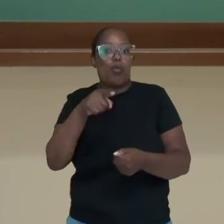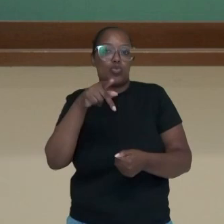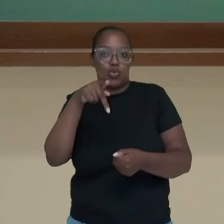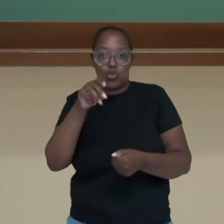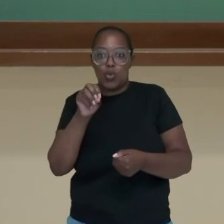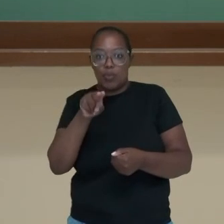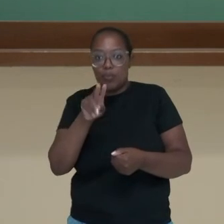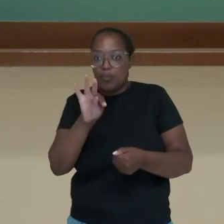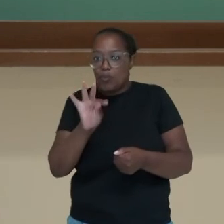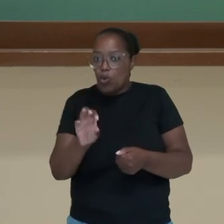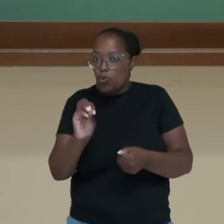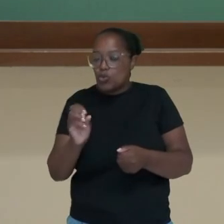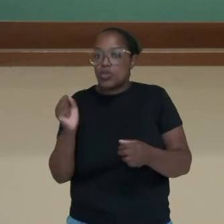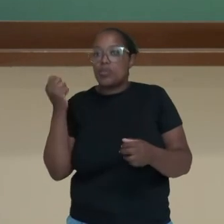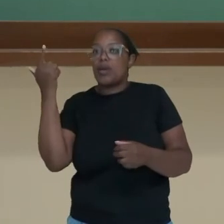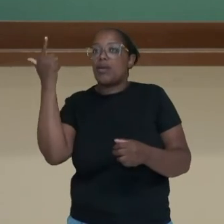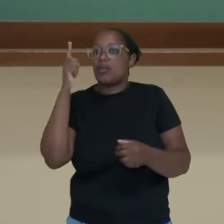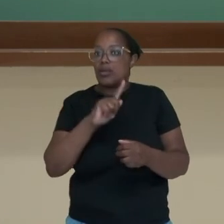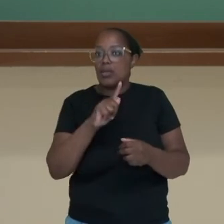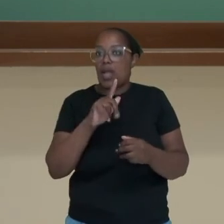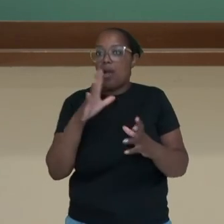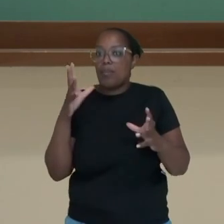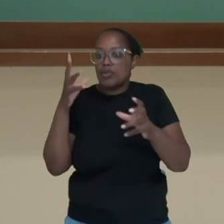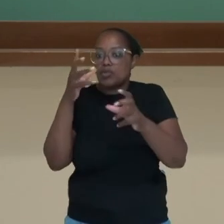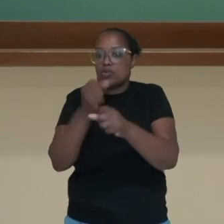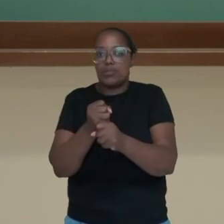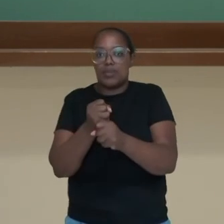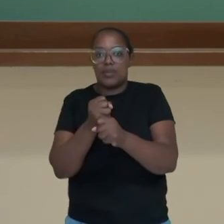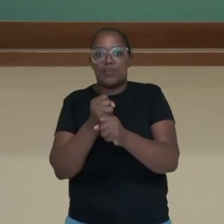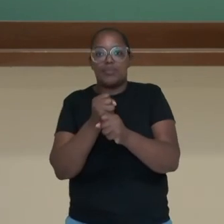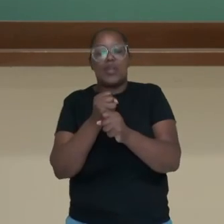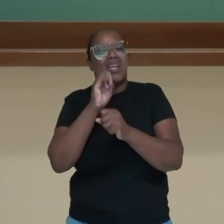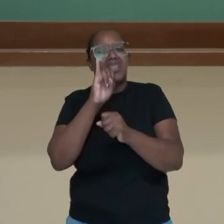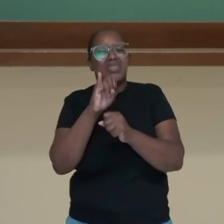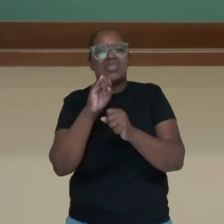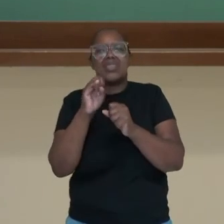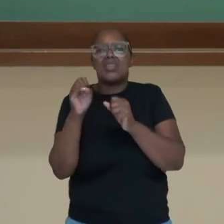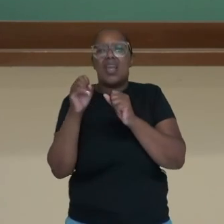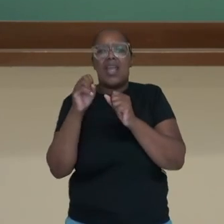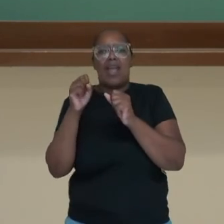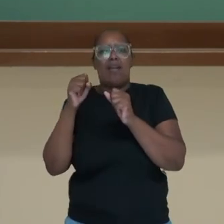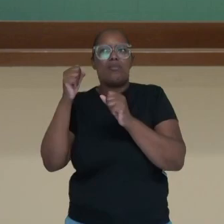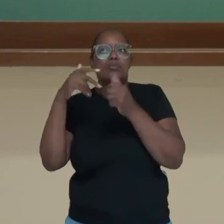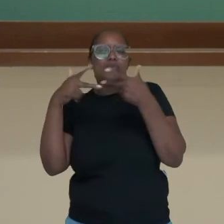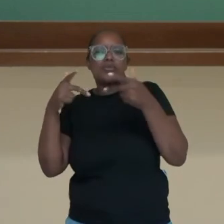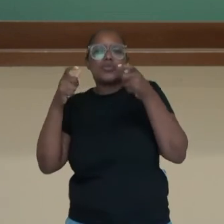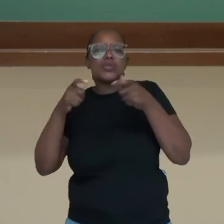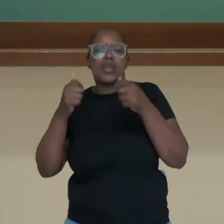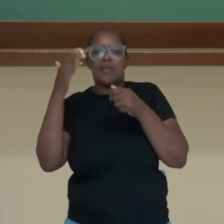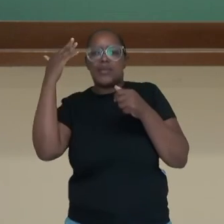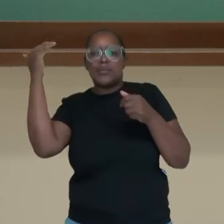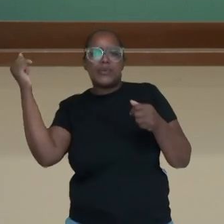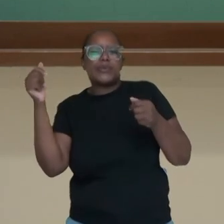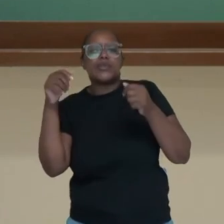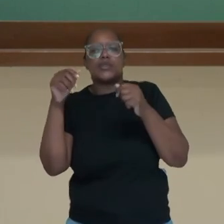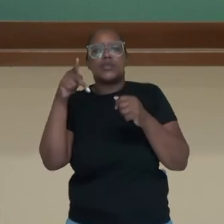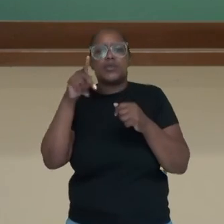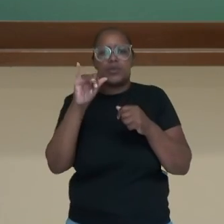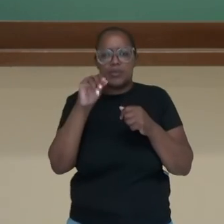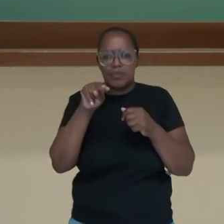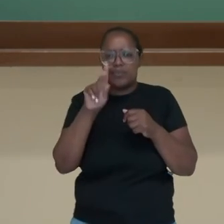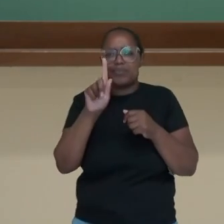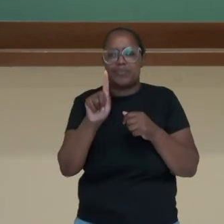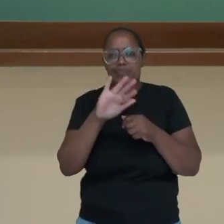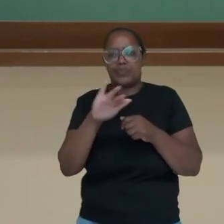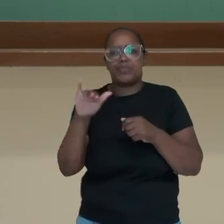Regras quando ela é regulamentada no campeonato. O ping-pong, ele é jogado na escola, no clube, então